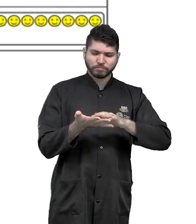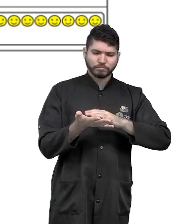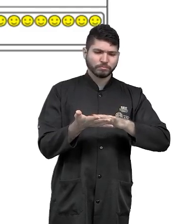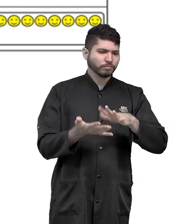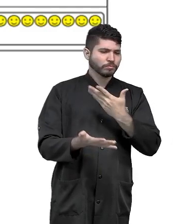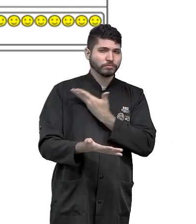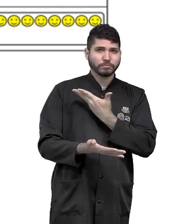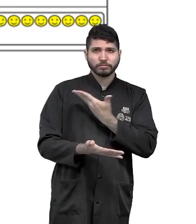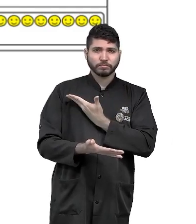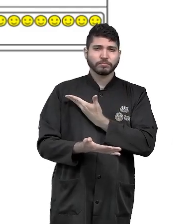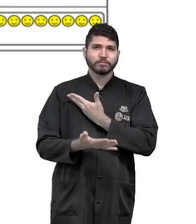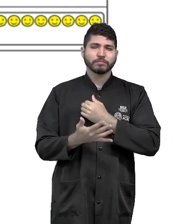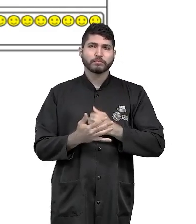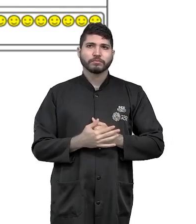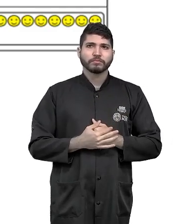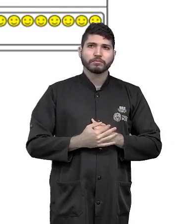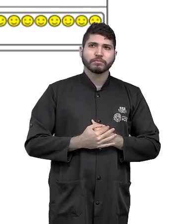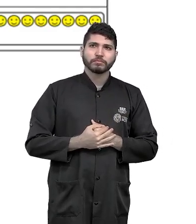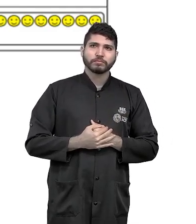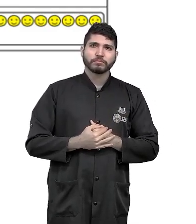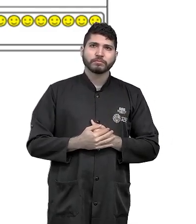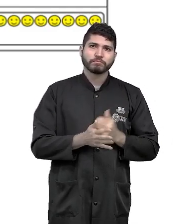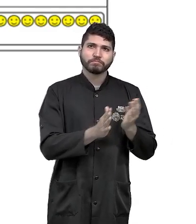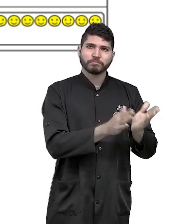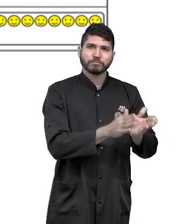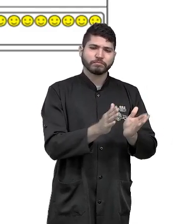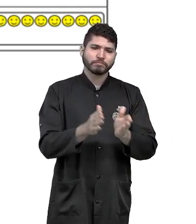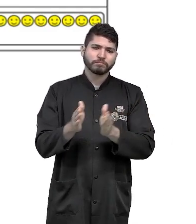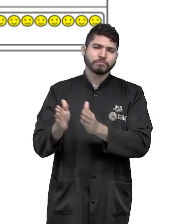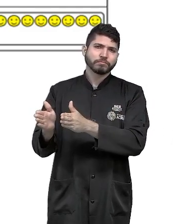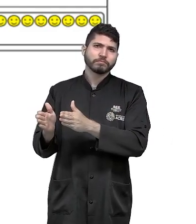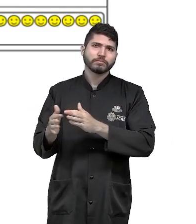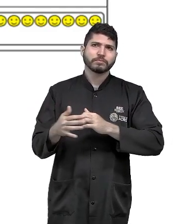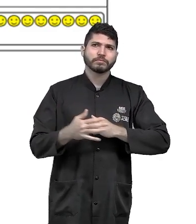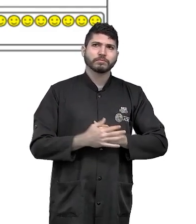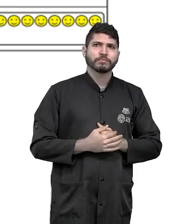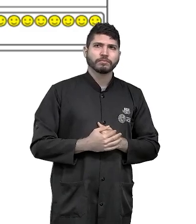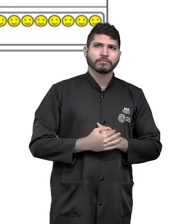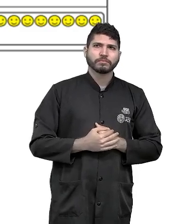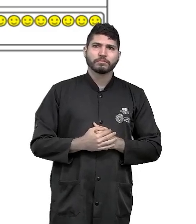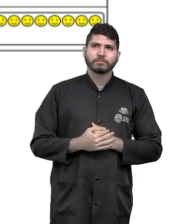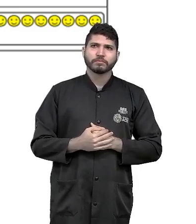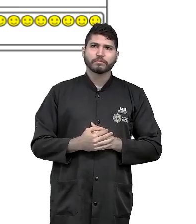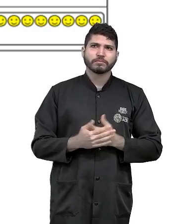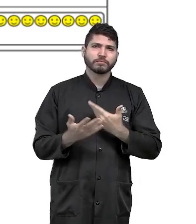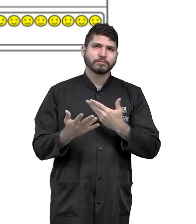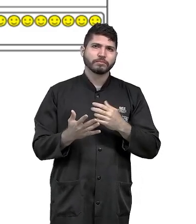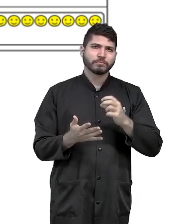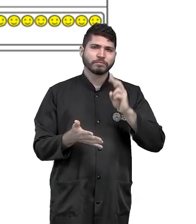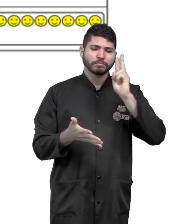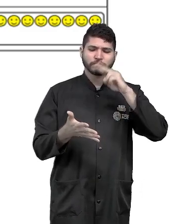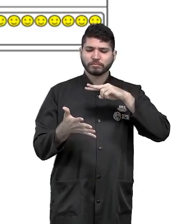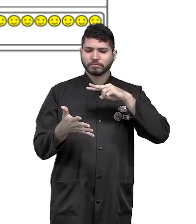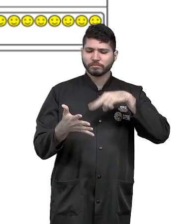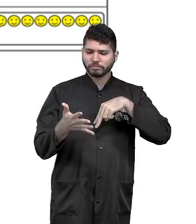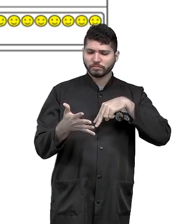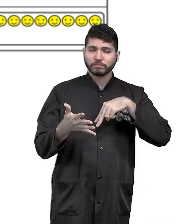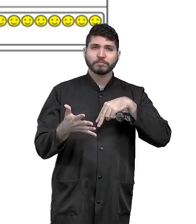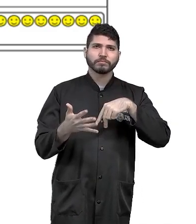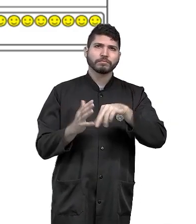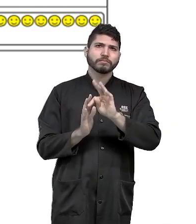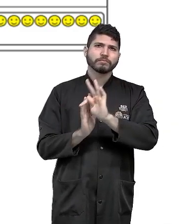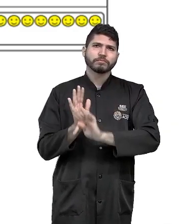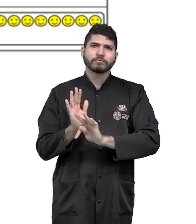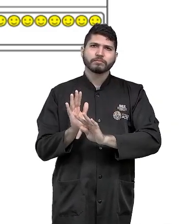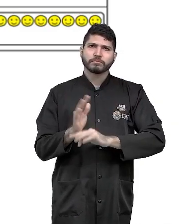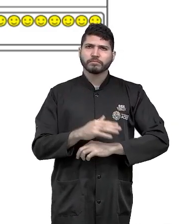escrita seguindo estas etapas. Primeiro, se você olhar o texto aqui, ó, e é importante, estudante, você lembrar que